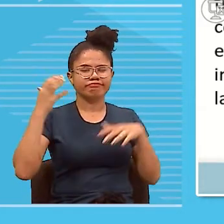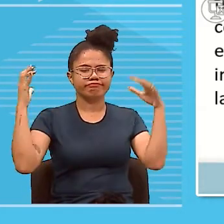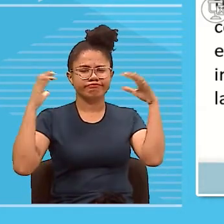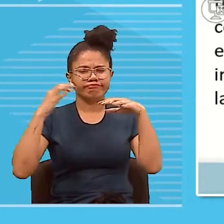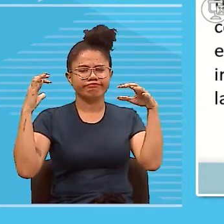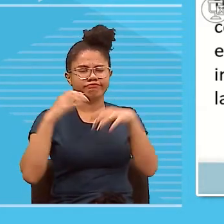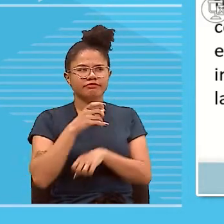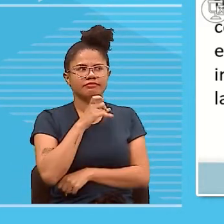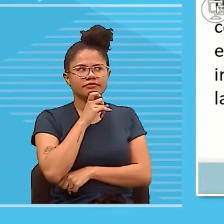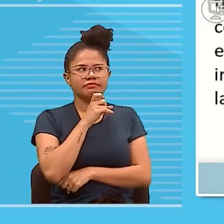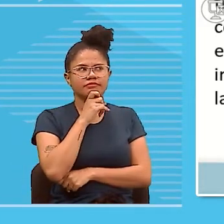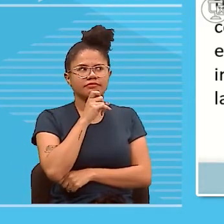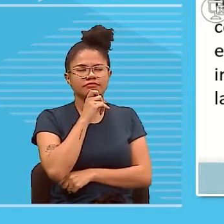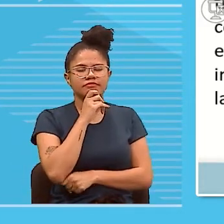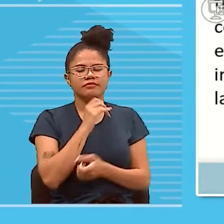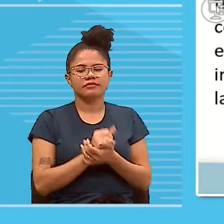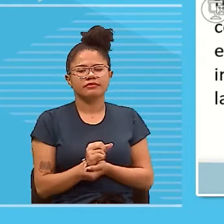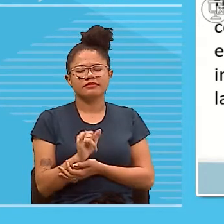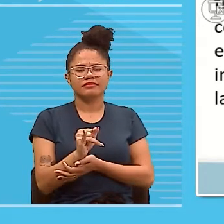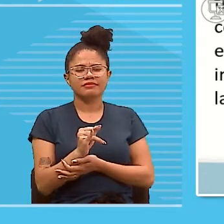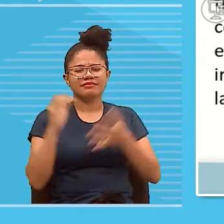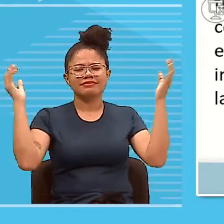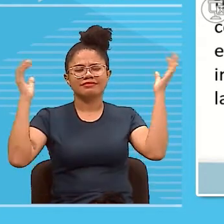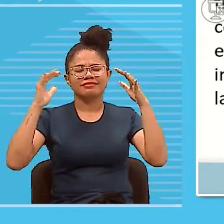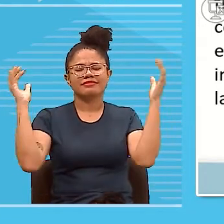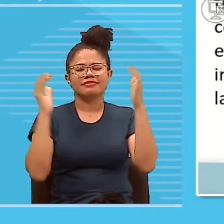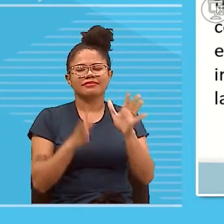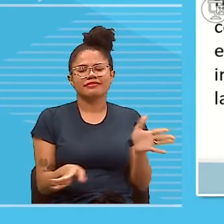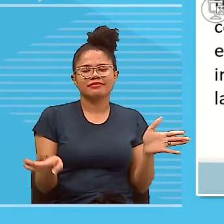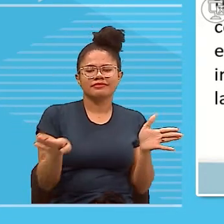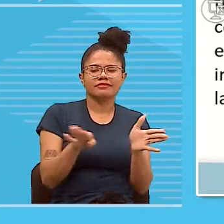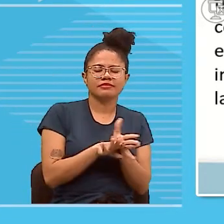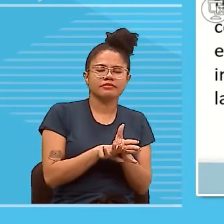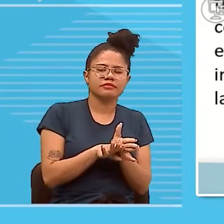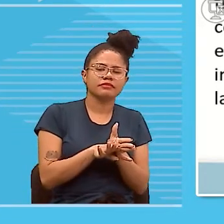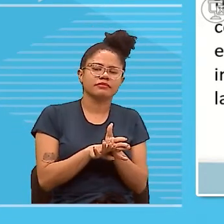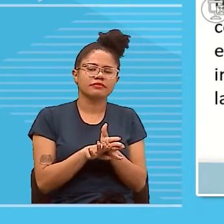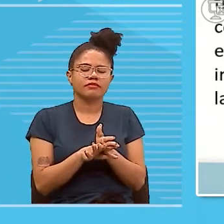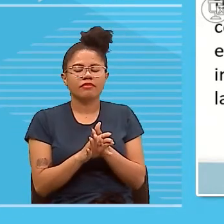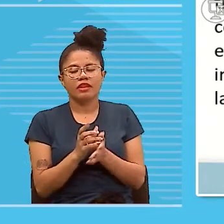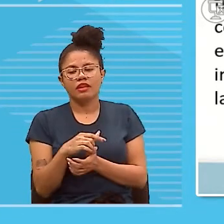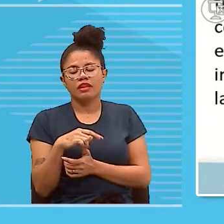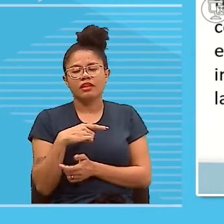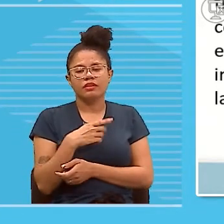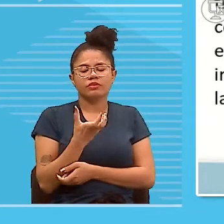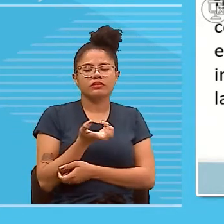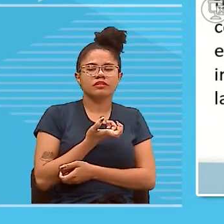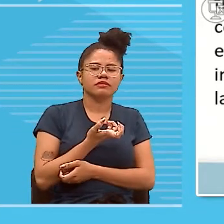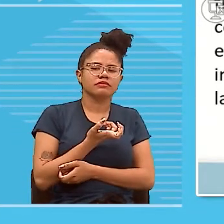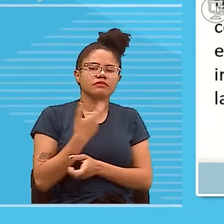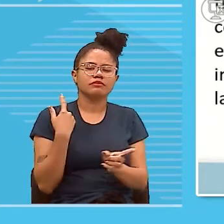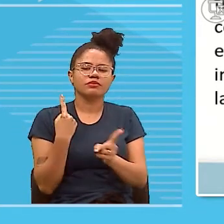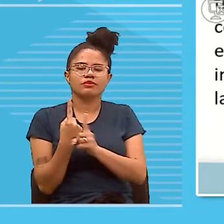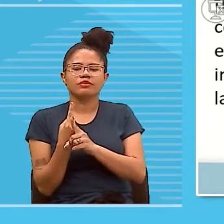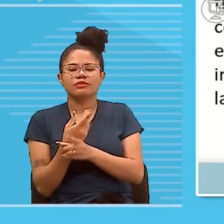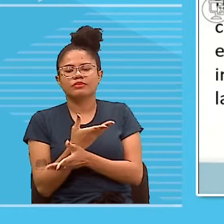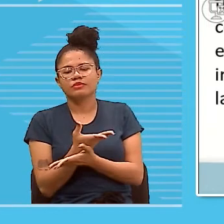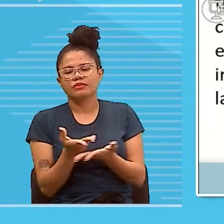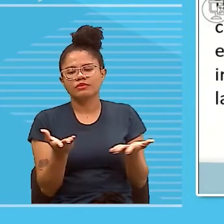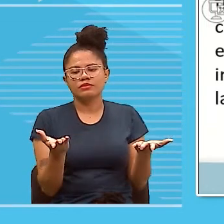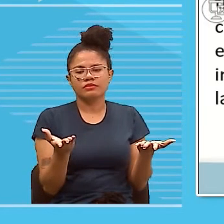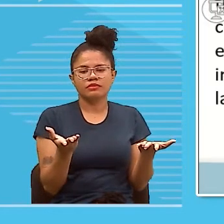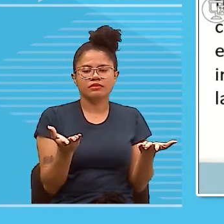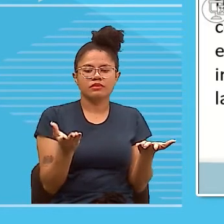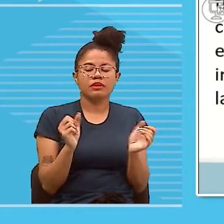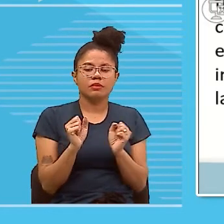quando o inverno chegar eu quero estar junto a ti